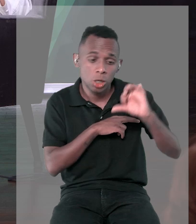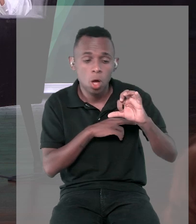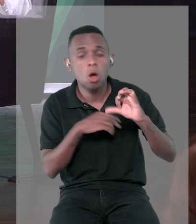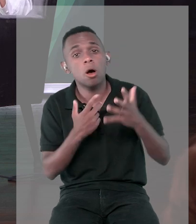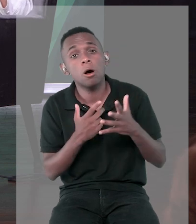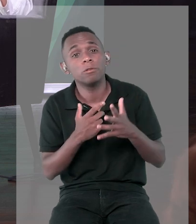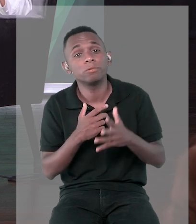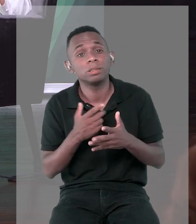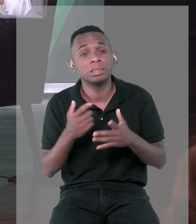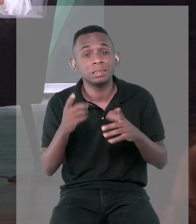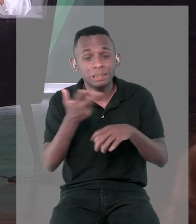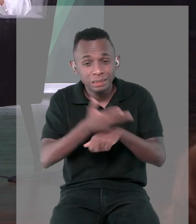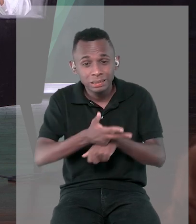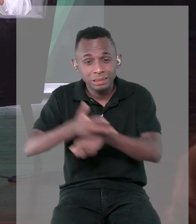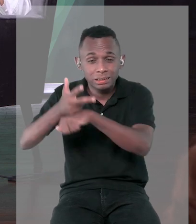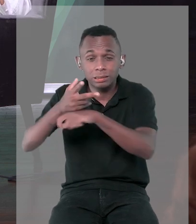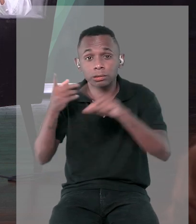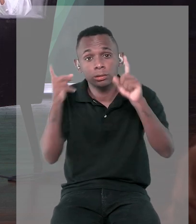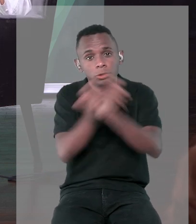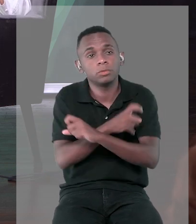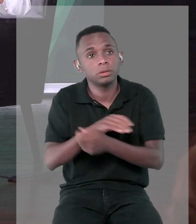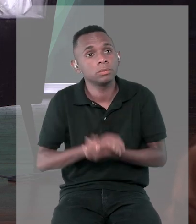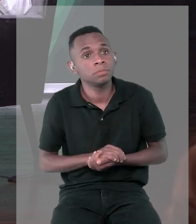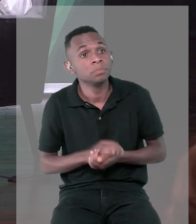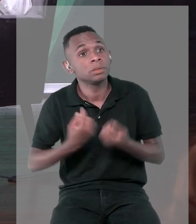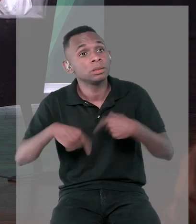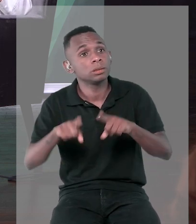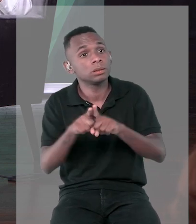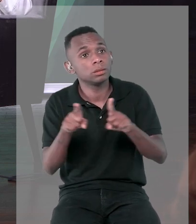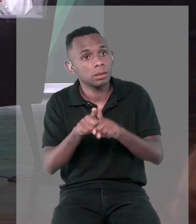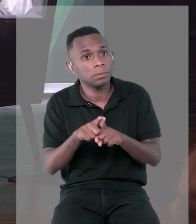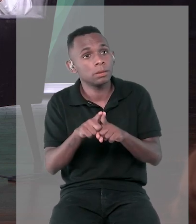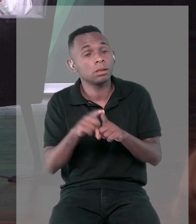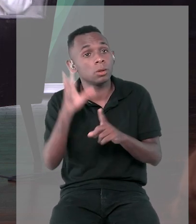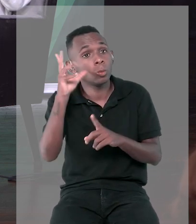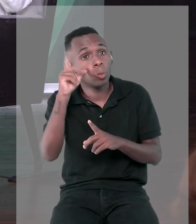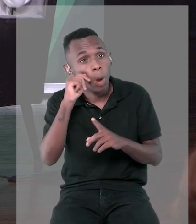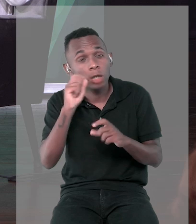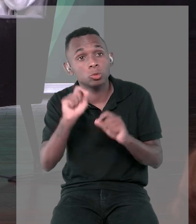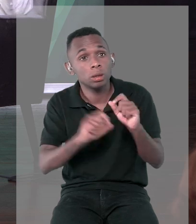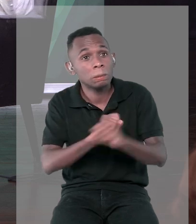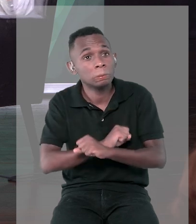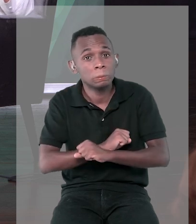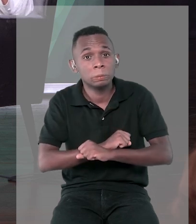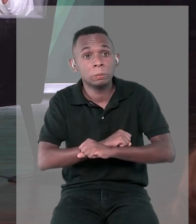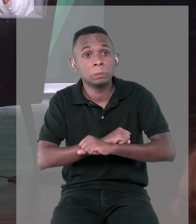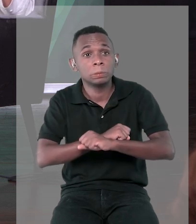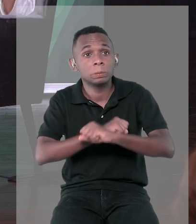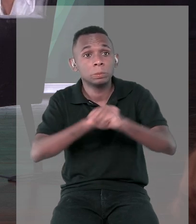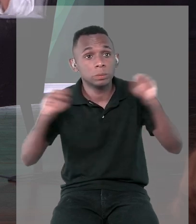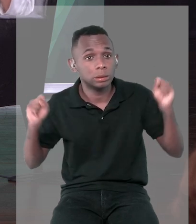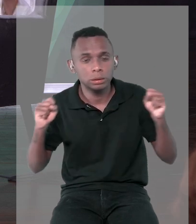para mim seria o mais difícil de ser filmado. E, mais do que isso, eu acho que é quase impossível, eu achava